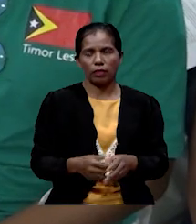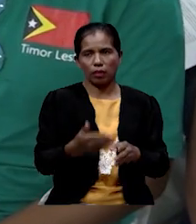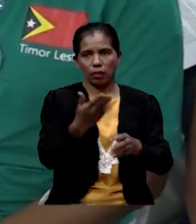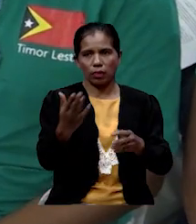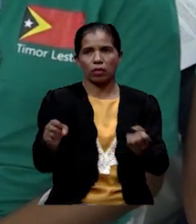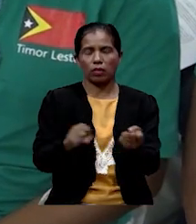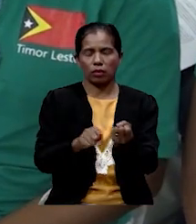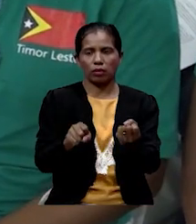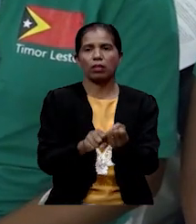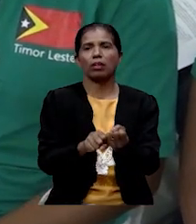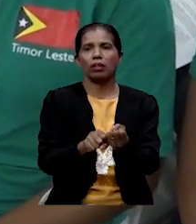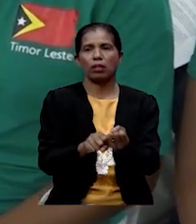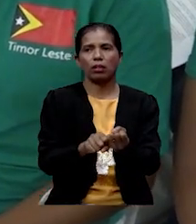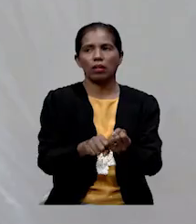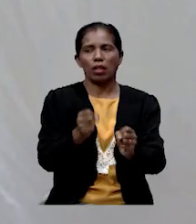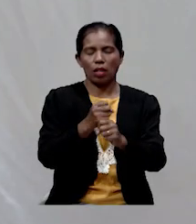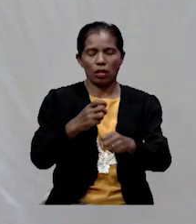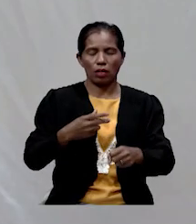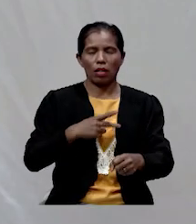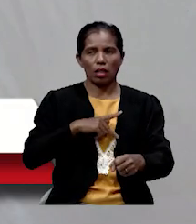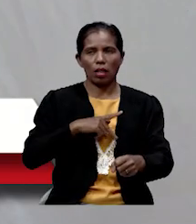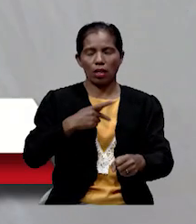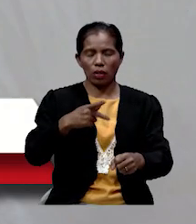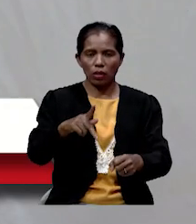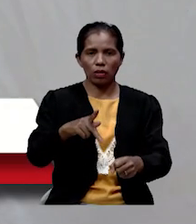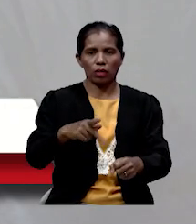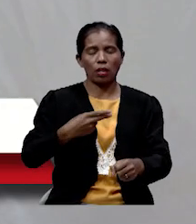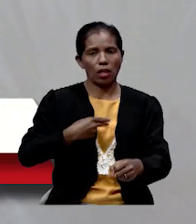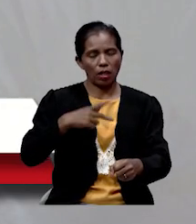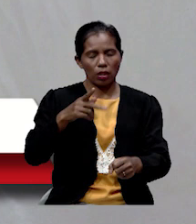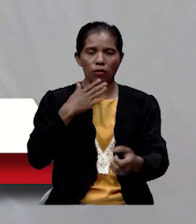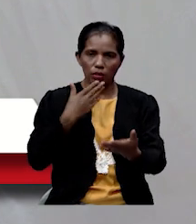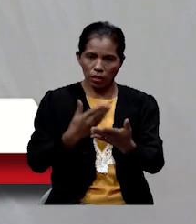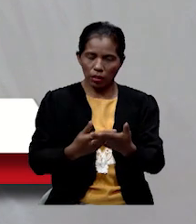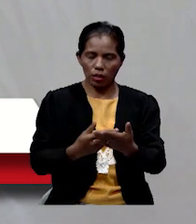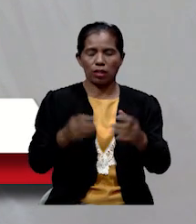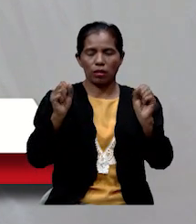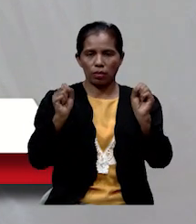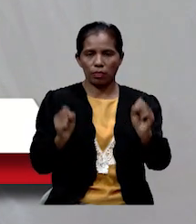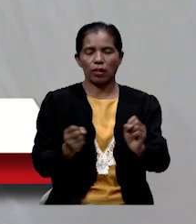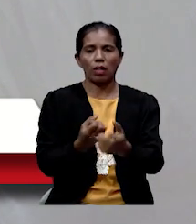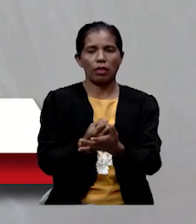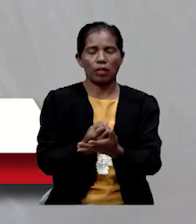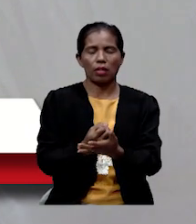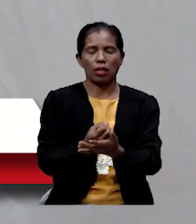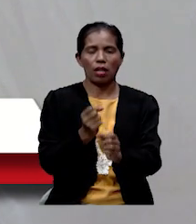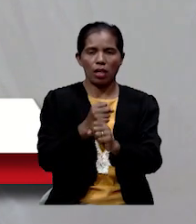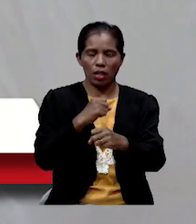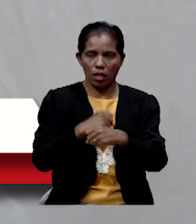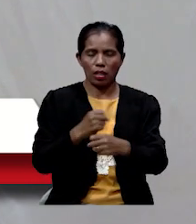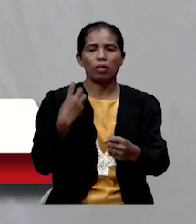o hala ha halo dia, para que ha força li utan, ha rico li utan, manane bei